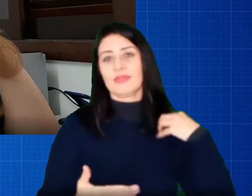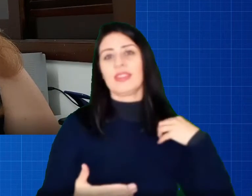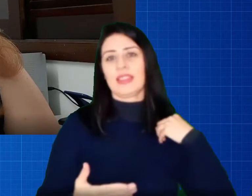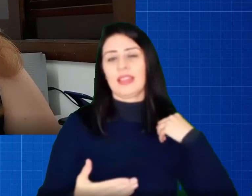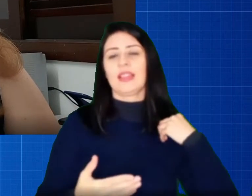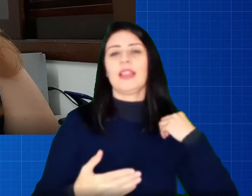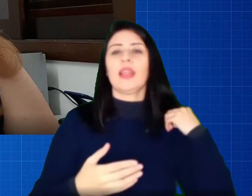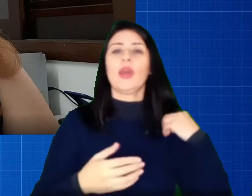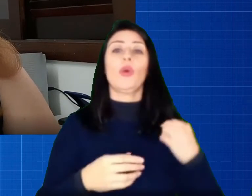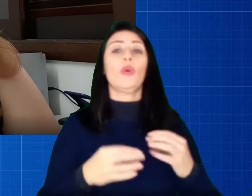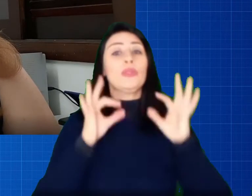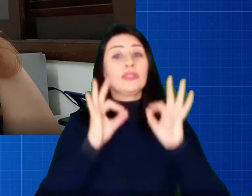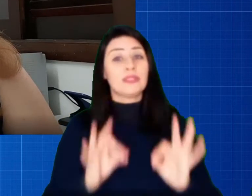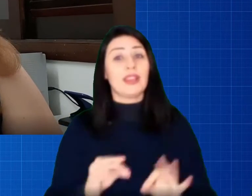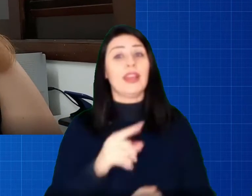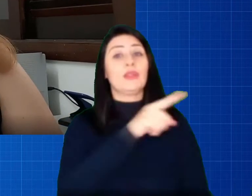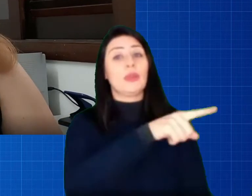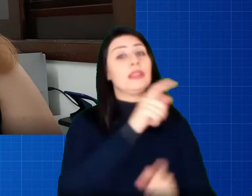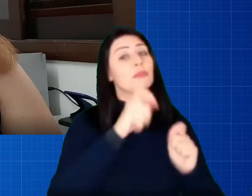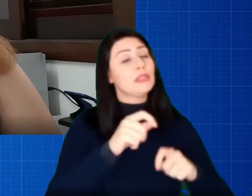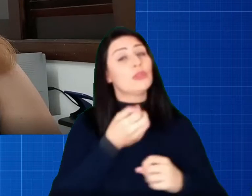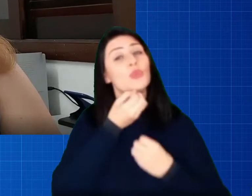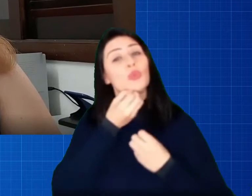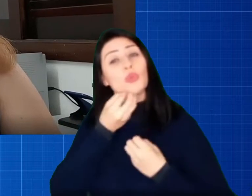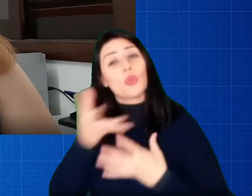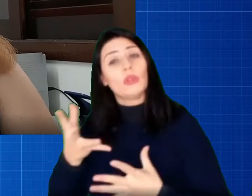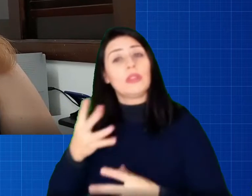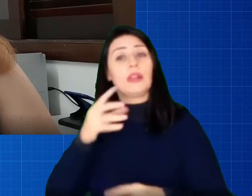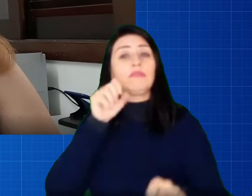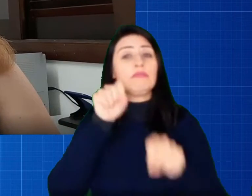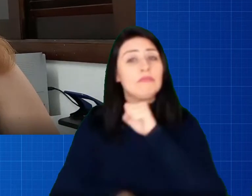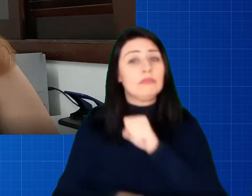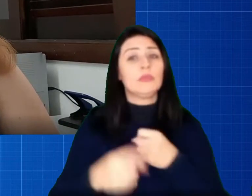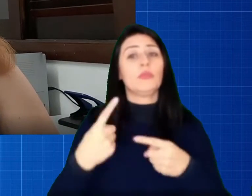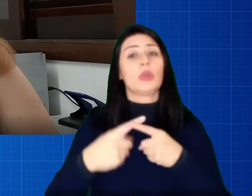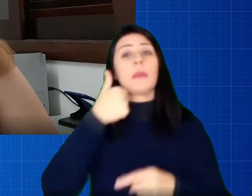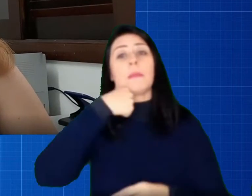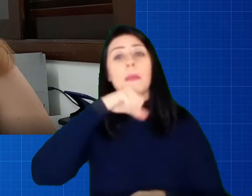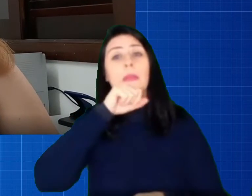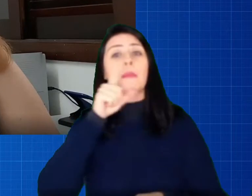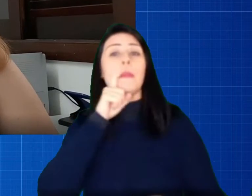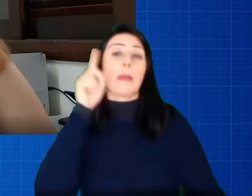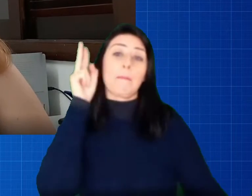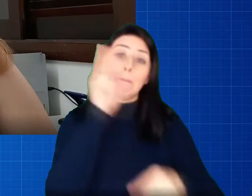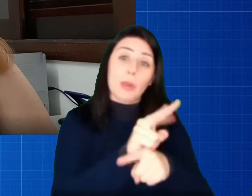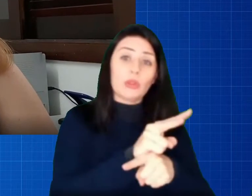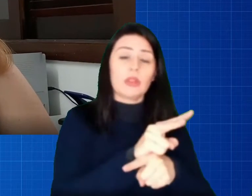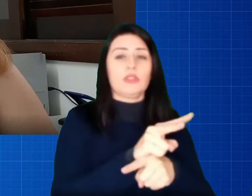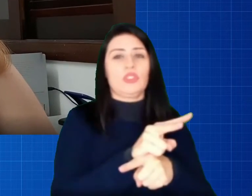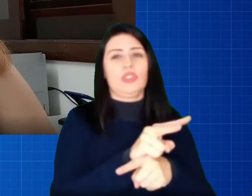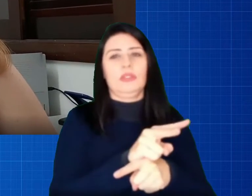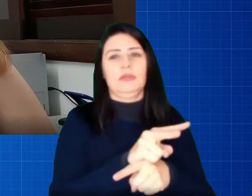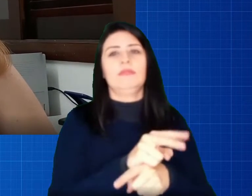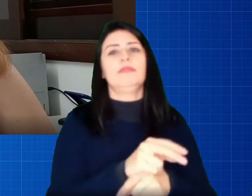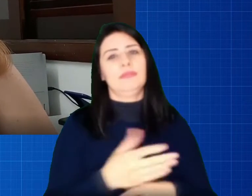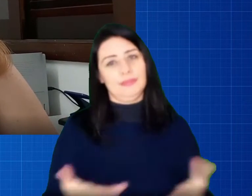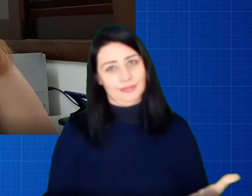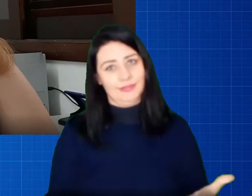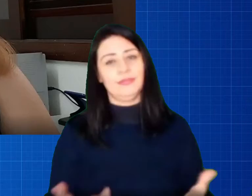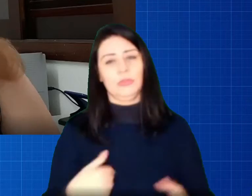na verdade, deveria ser o contrário. Eles deveriam contar o abuso por saber que o pai e a mãe vão proteger